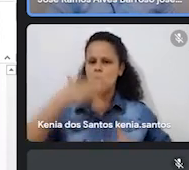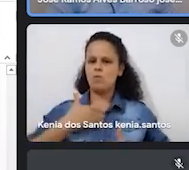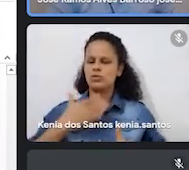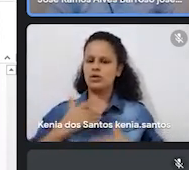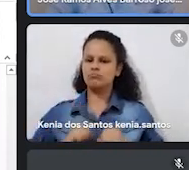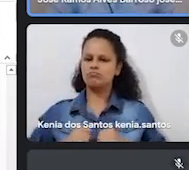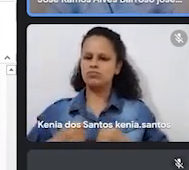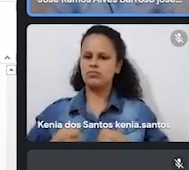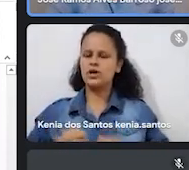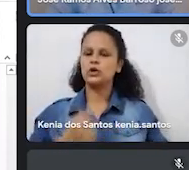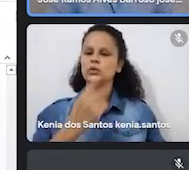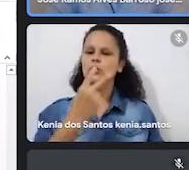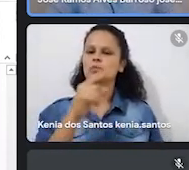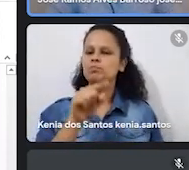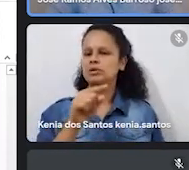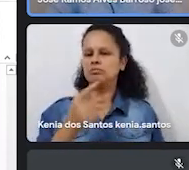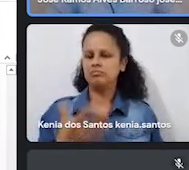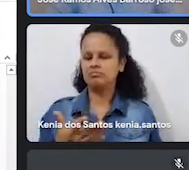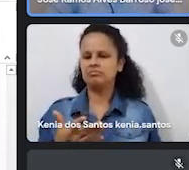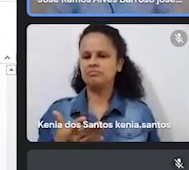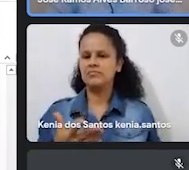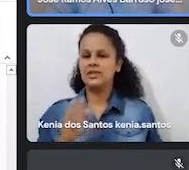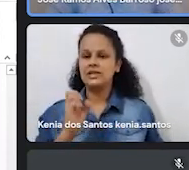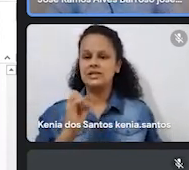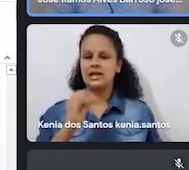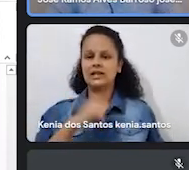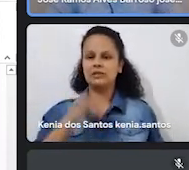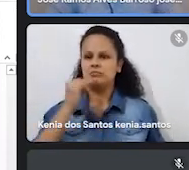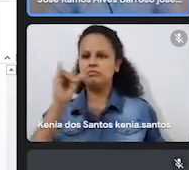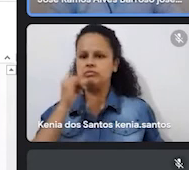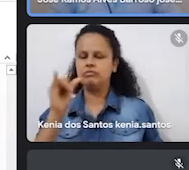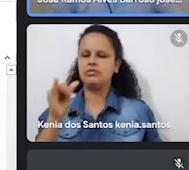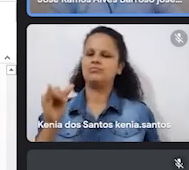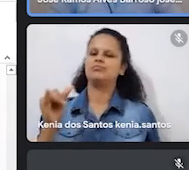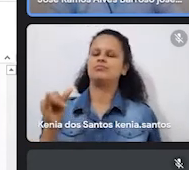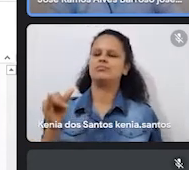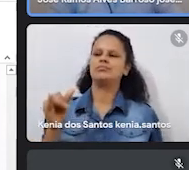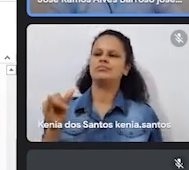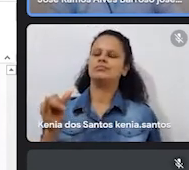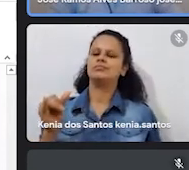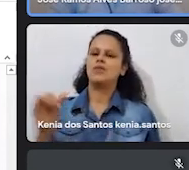se eu pegar uma corrente, uma tensão de 50